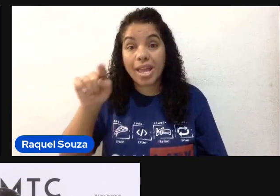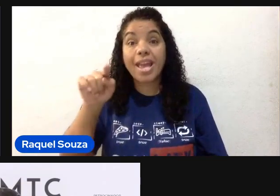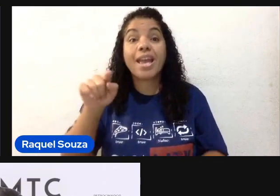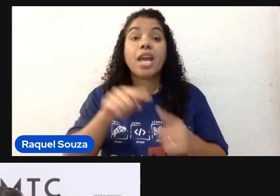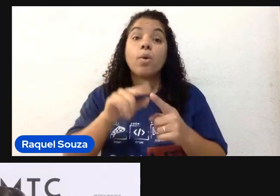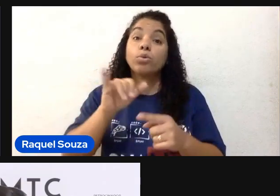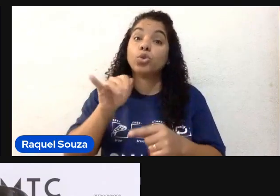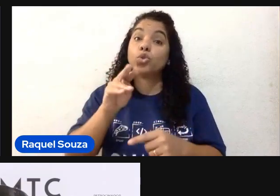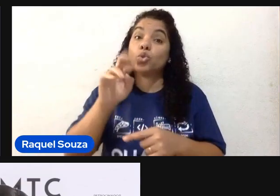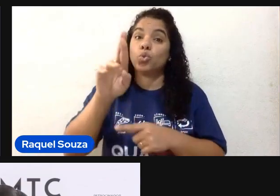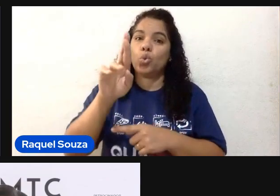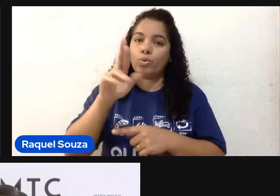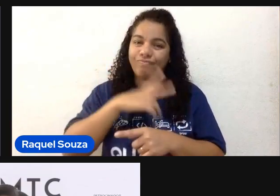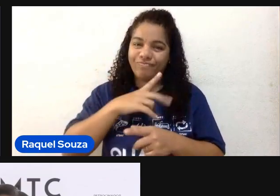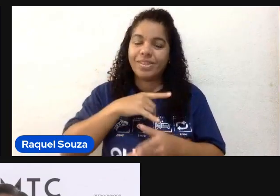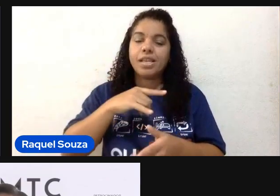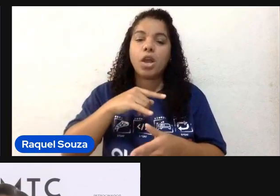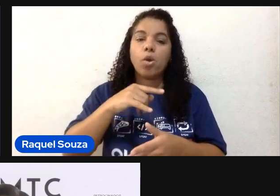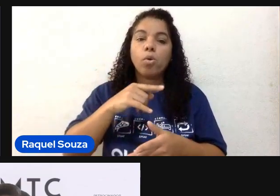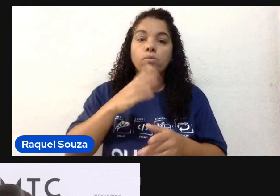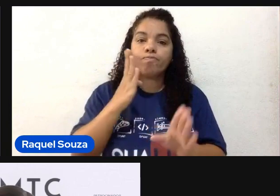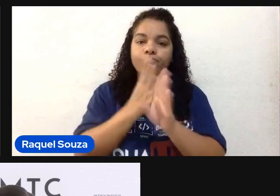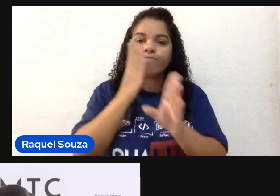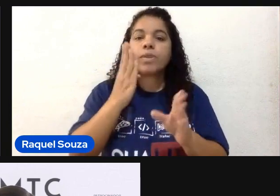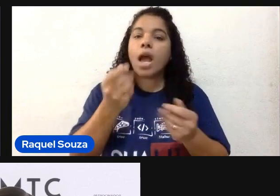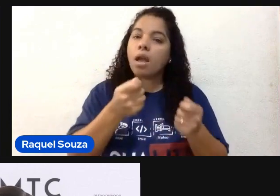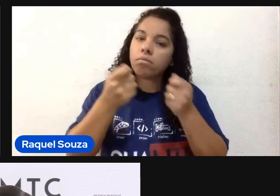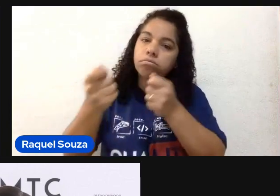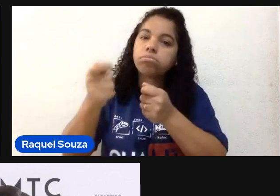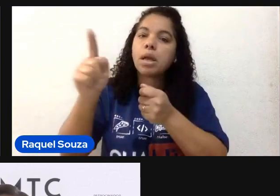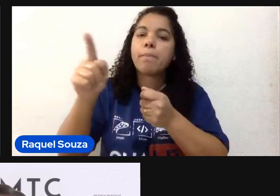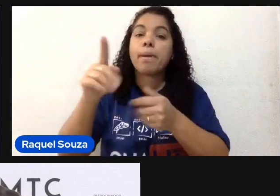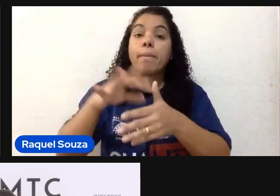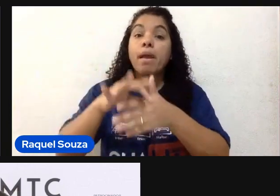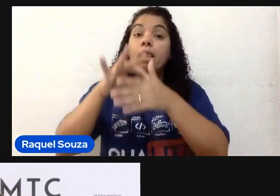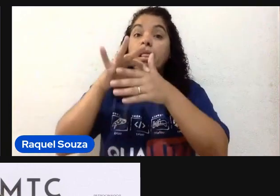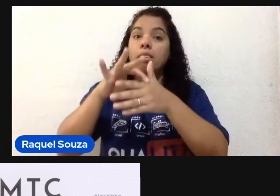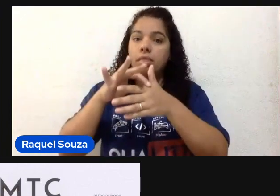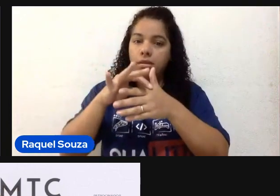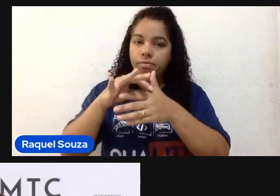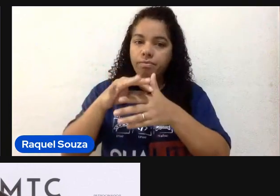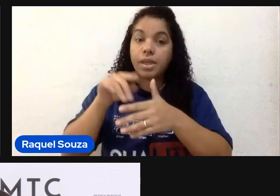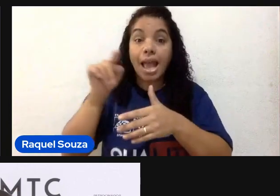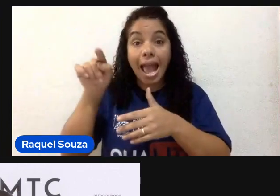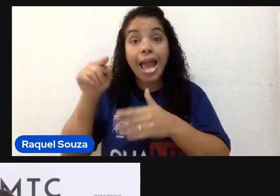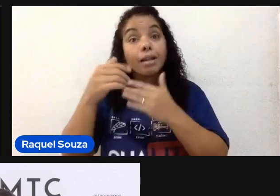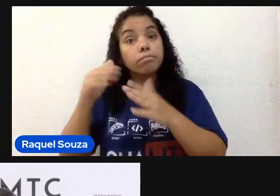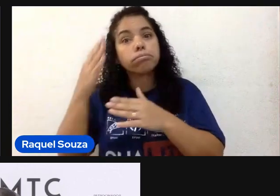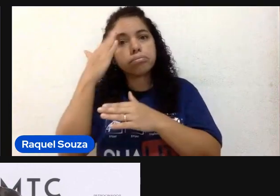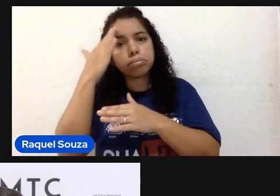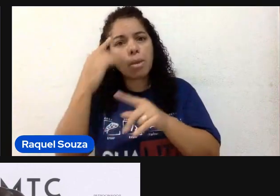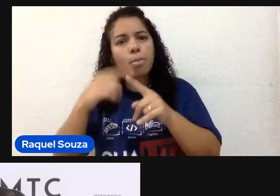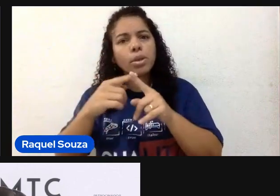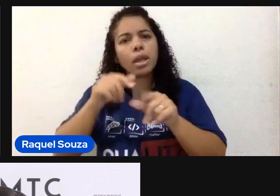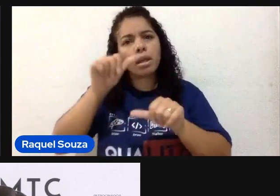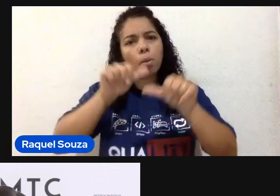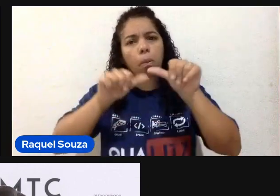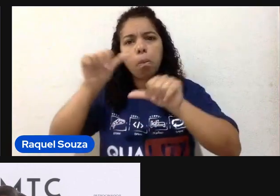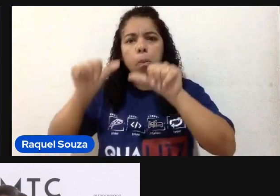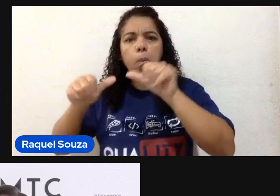minha liderança. E aí a liderança começou a entender por que eu tinha tanta oscilação durante o